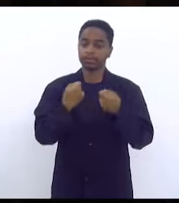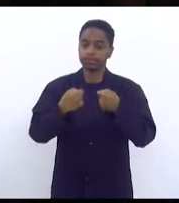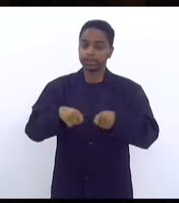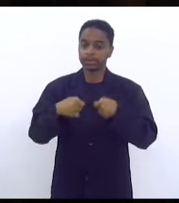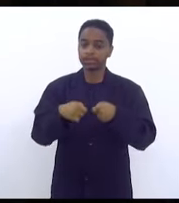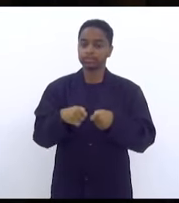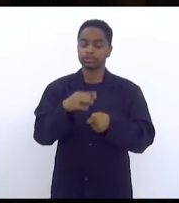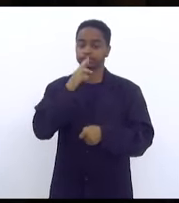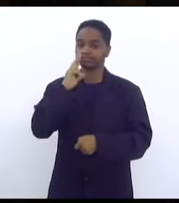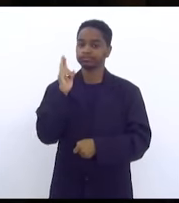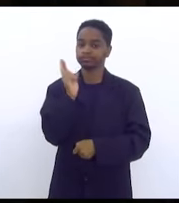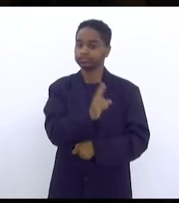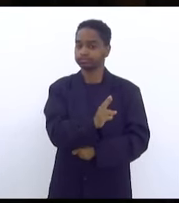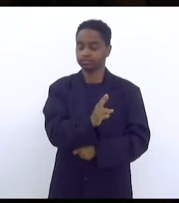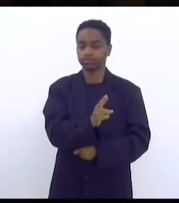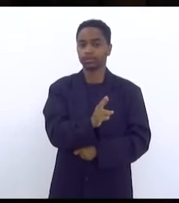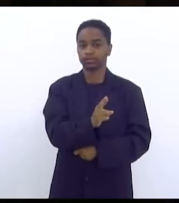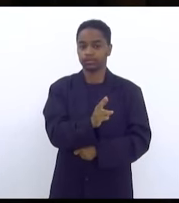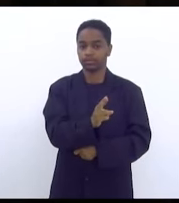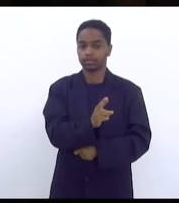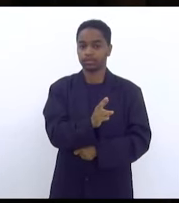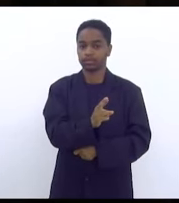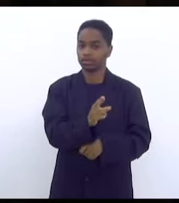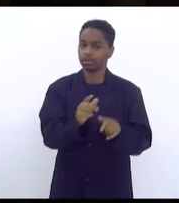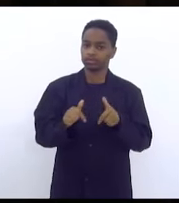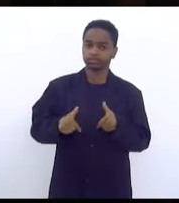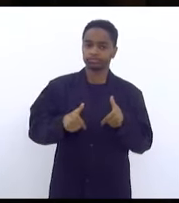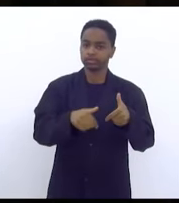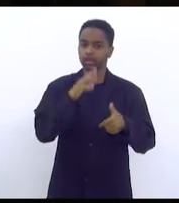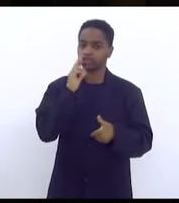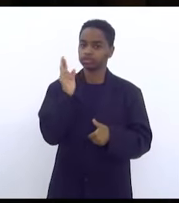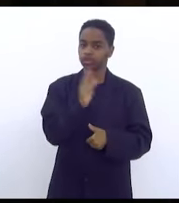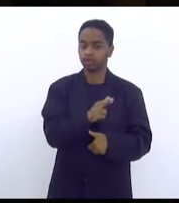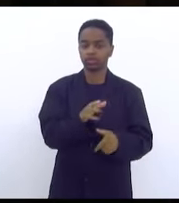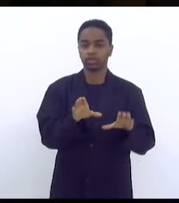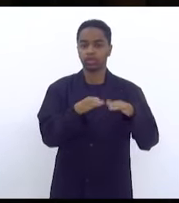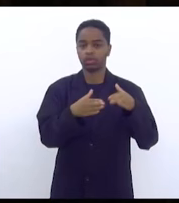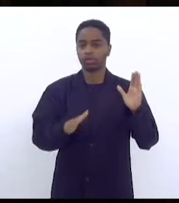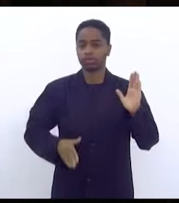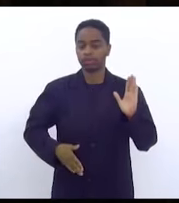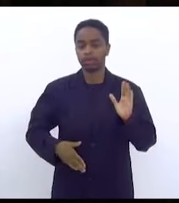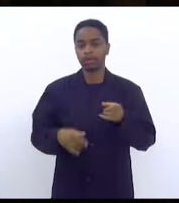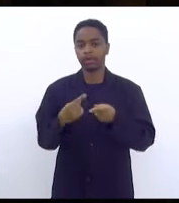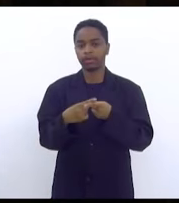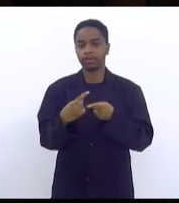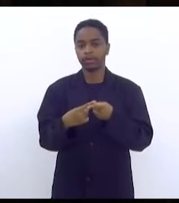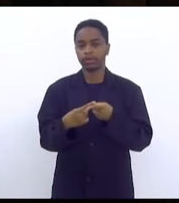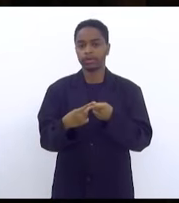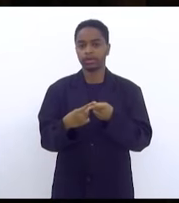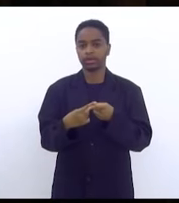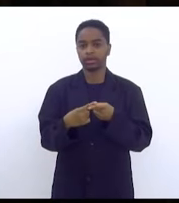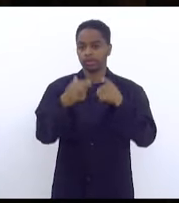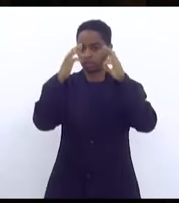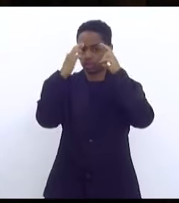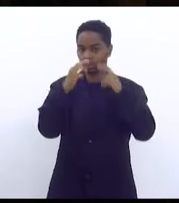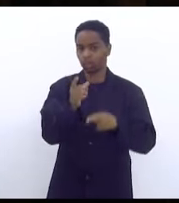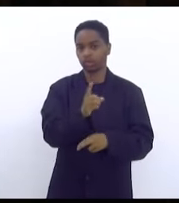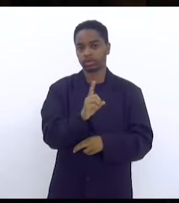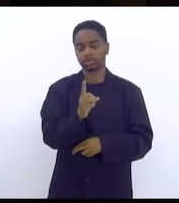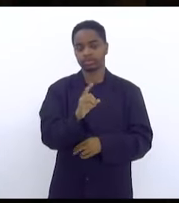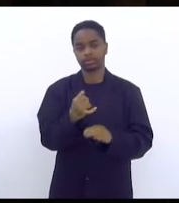dar uma resposta enérgica a esses marginais que não estão tendo mais respeito